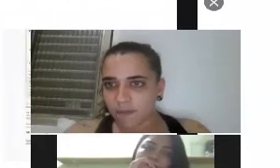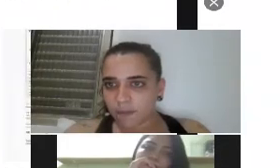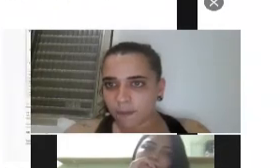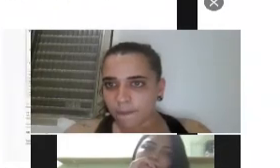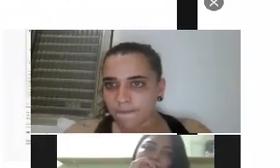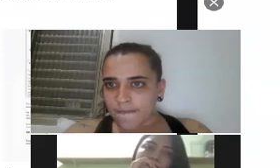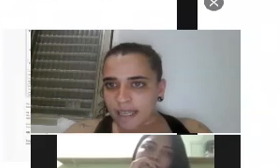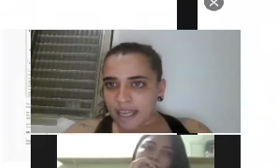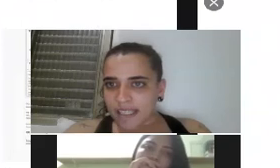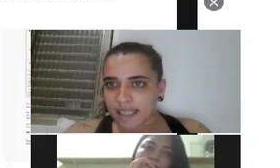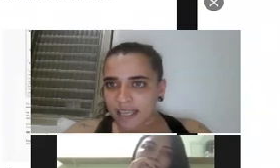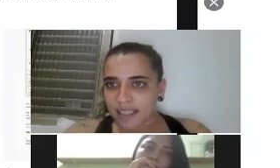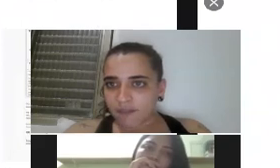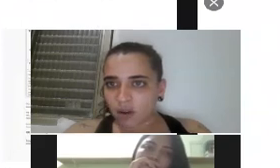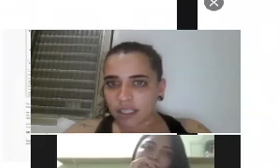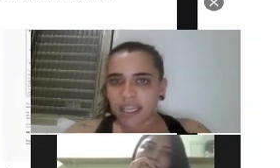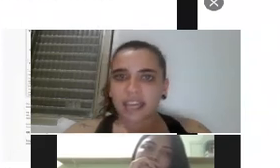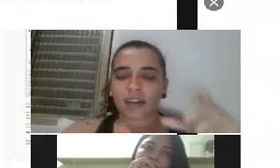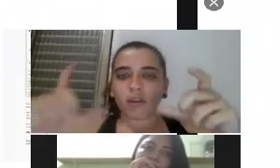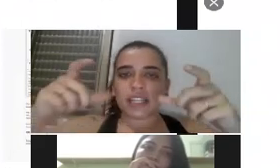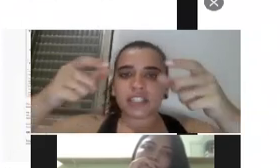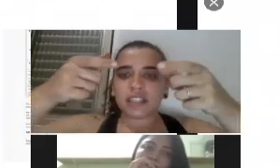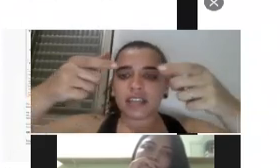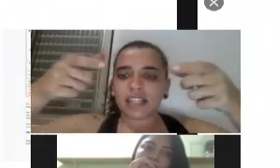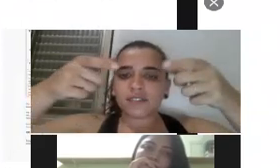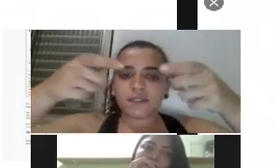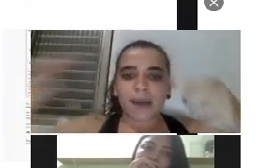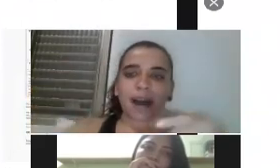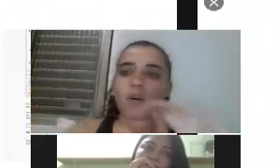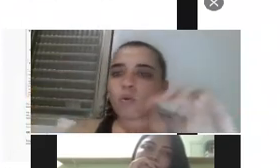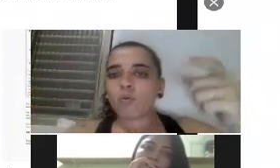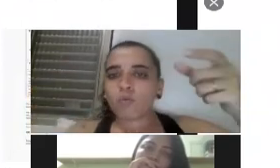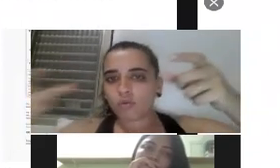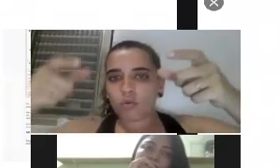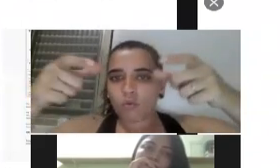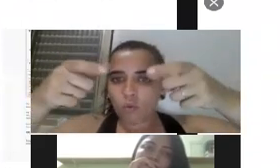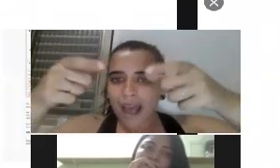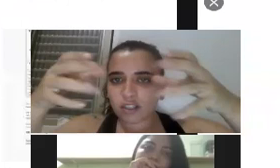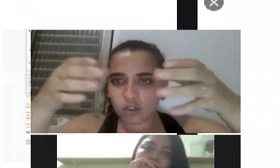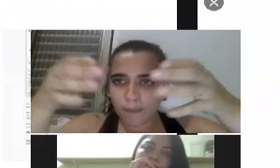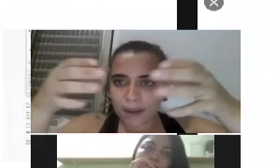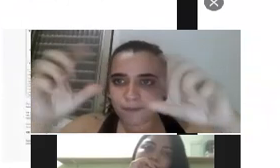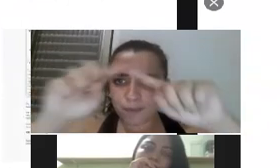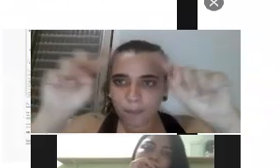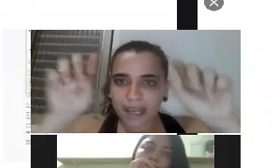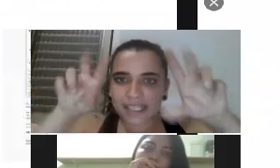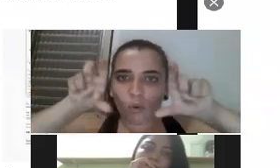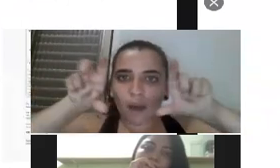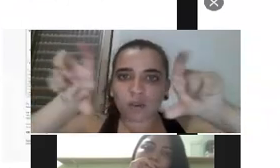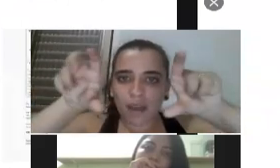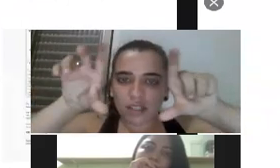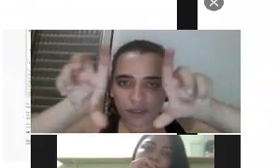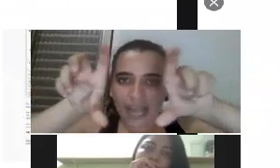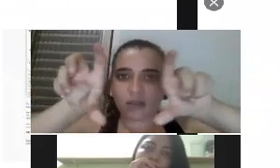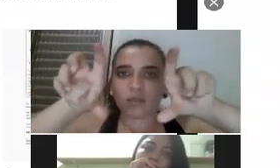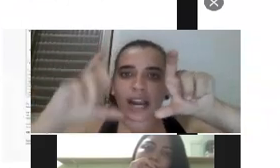vendo? E esse em volta aqui é quando eles amarram com um aço só para esses